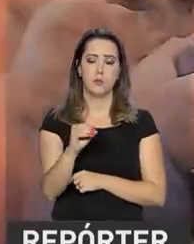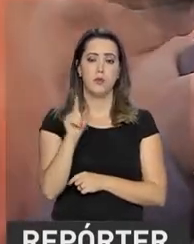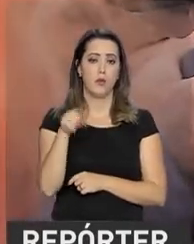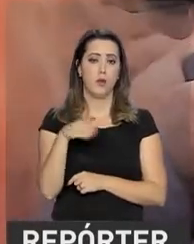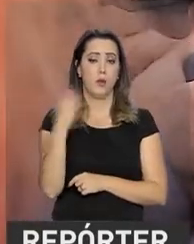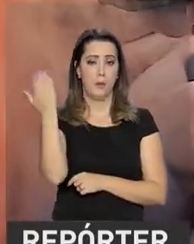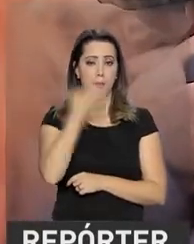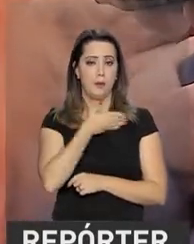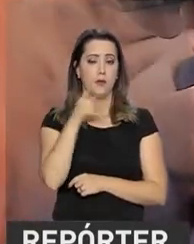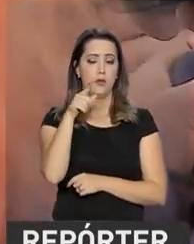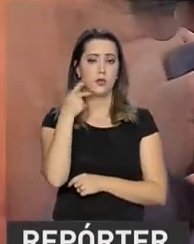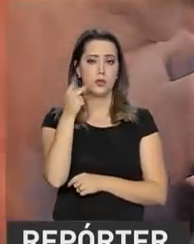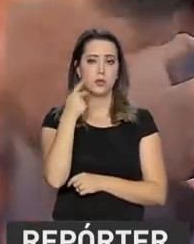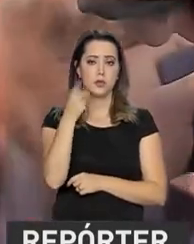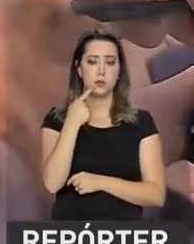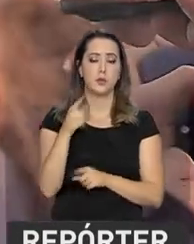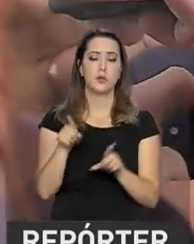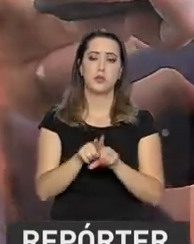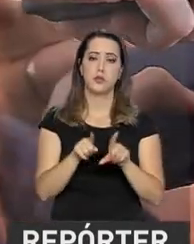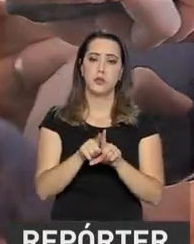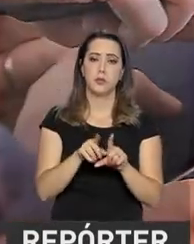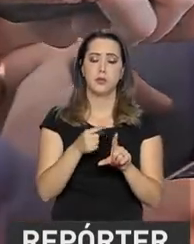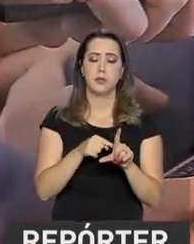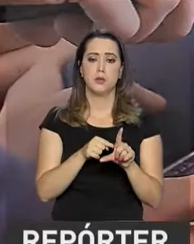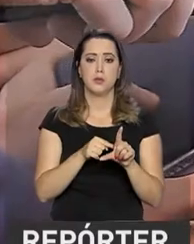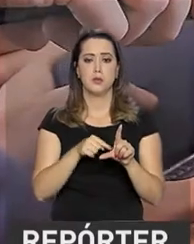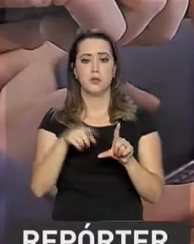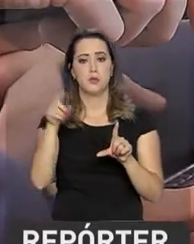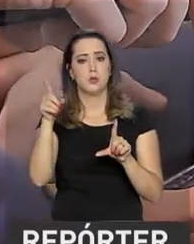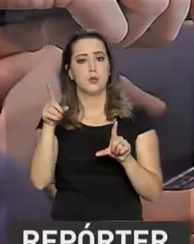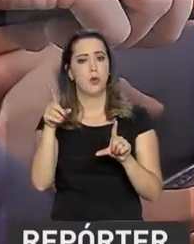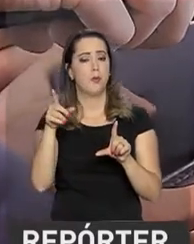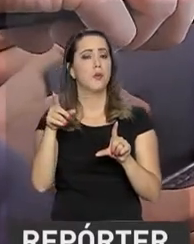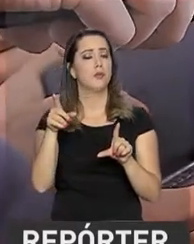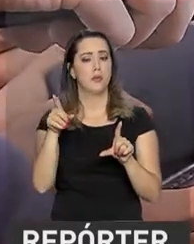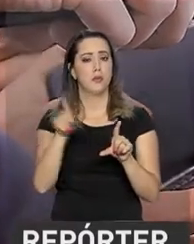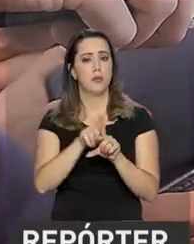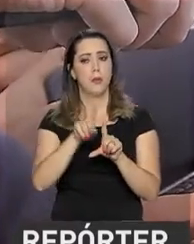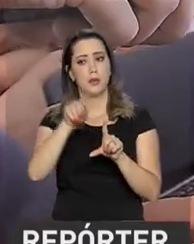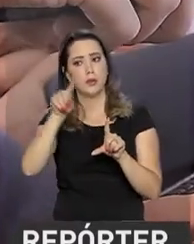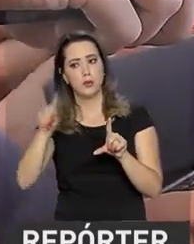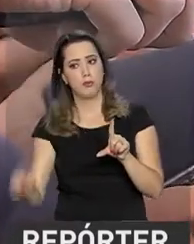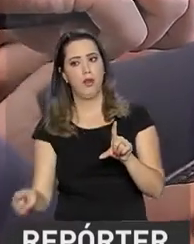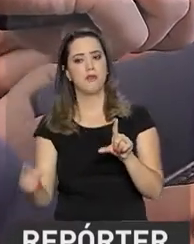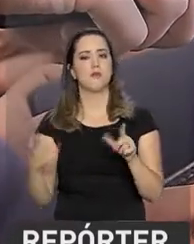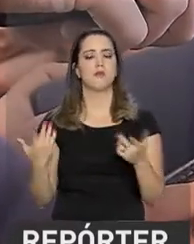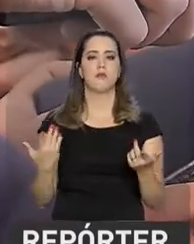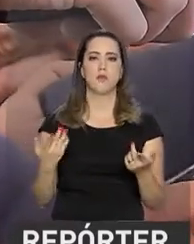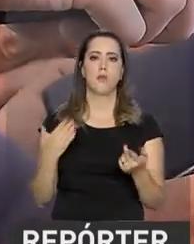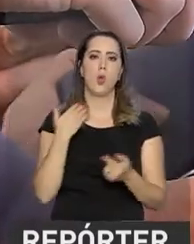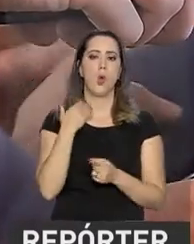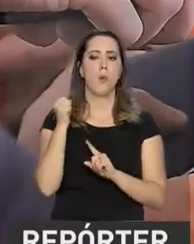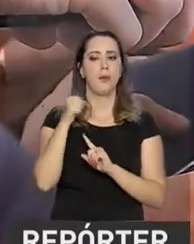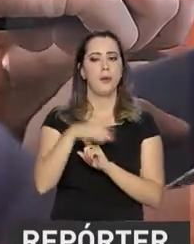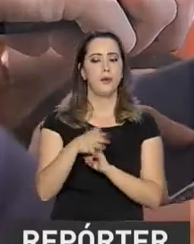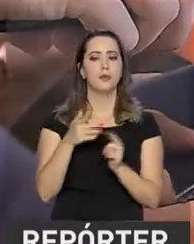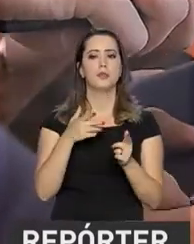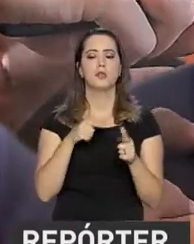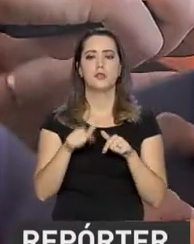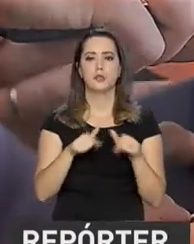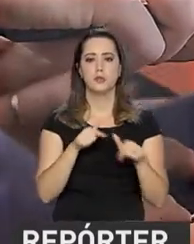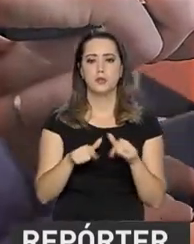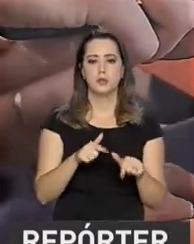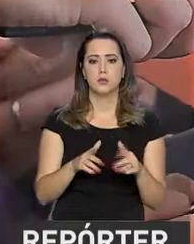ela ela tanto funciona pra na direção sobre os preços pode cair o preço é o banco central agiu tá